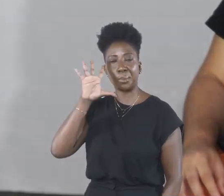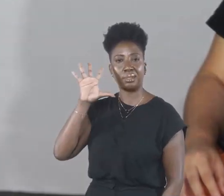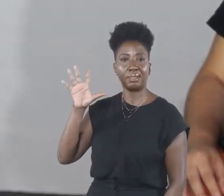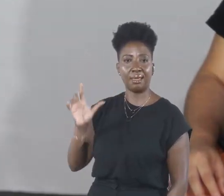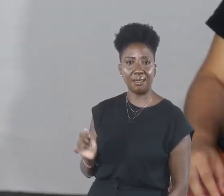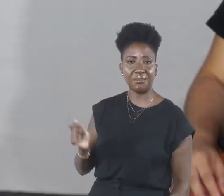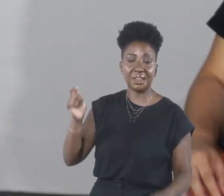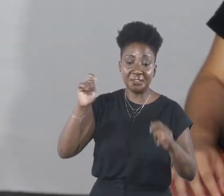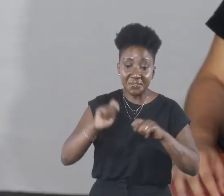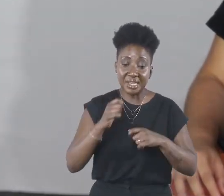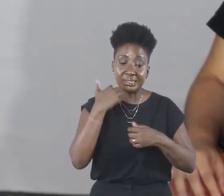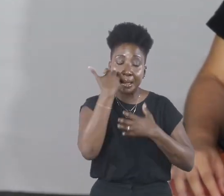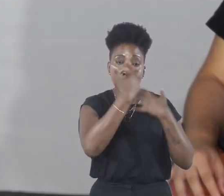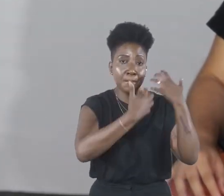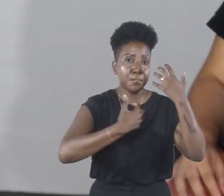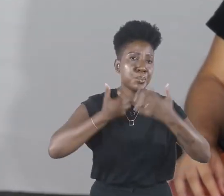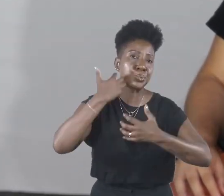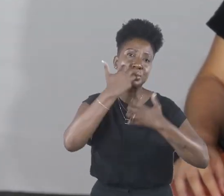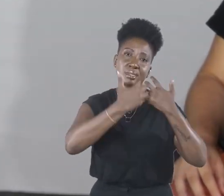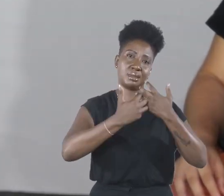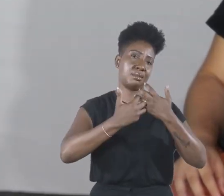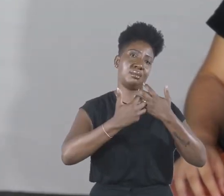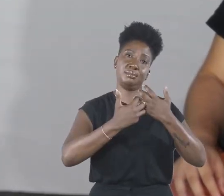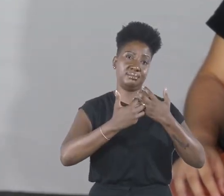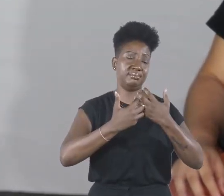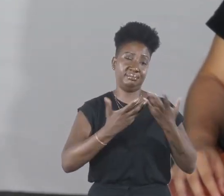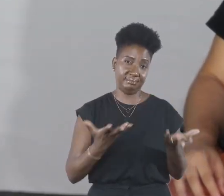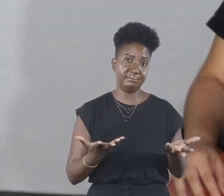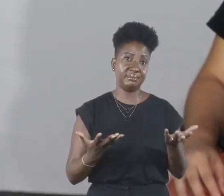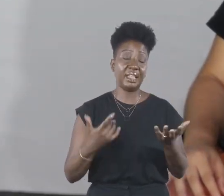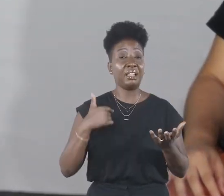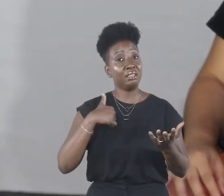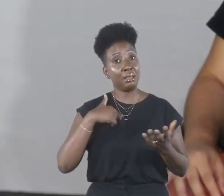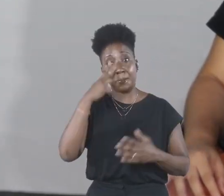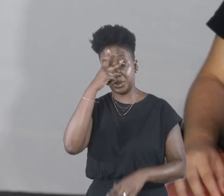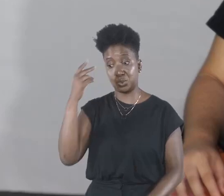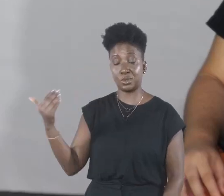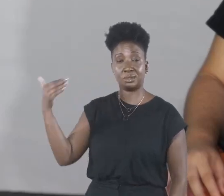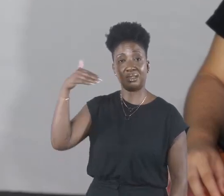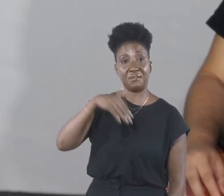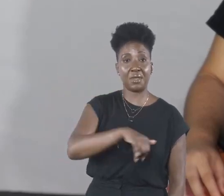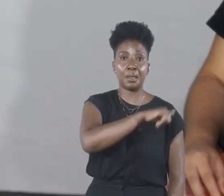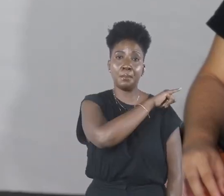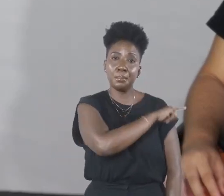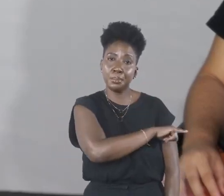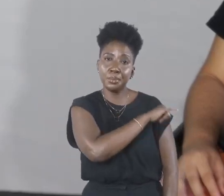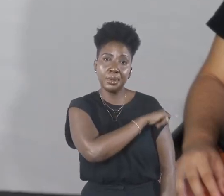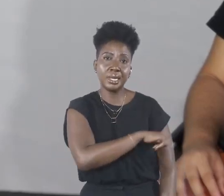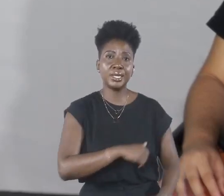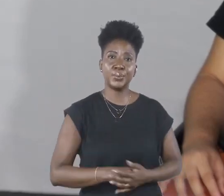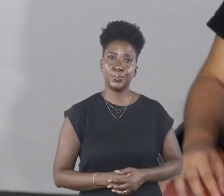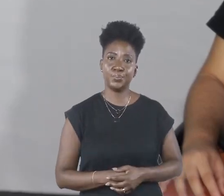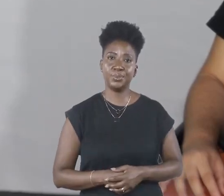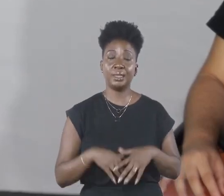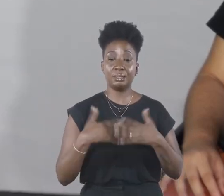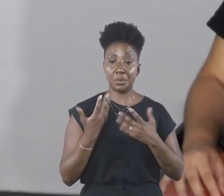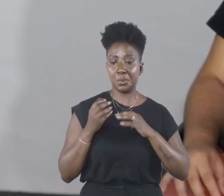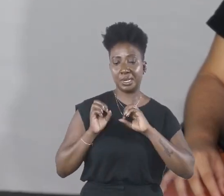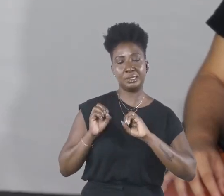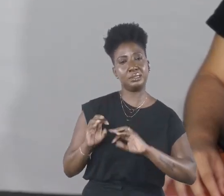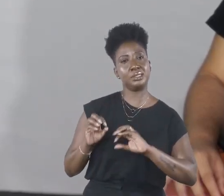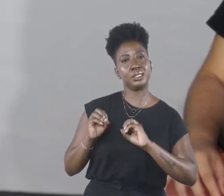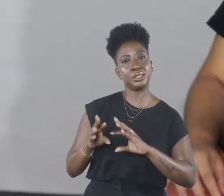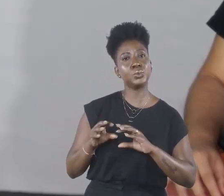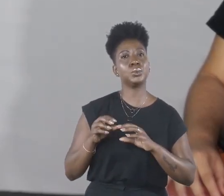faz música, que só tocar. Então, que não vai trabalhar, não precisa insistir ele trabalhar, não vai trabalhar. Tem griot que vem para o Rio. Então, esses griots da aula de